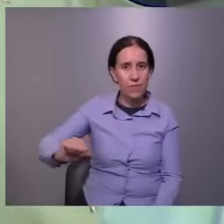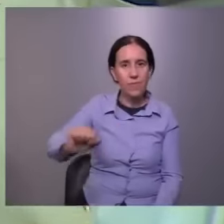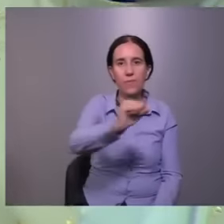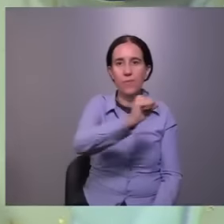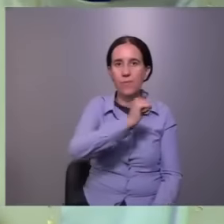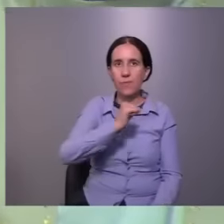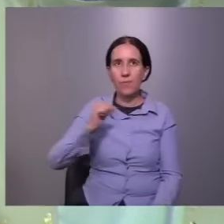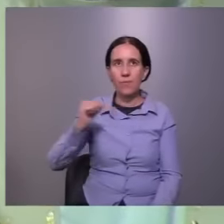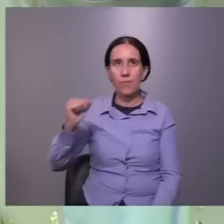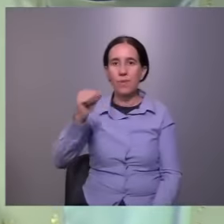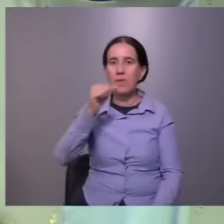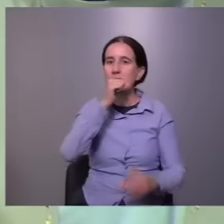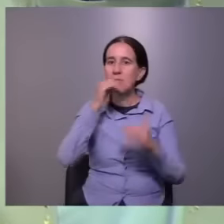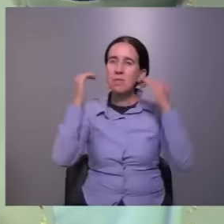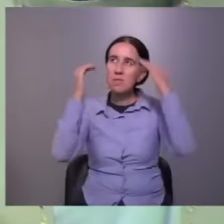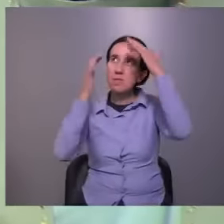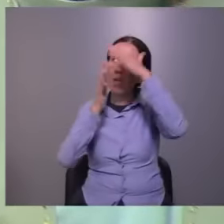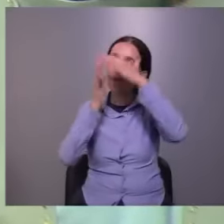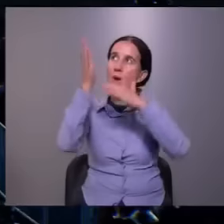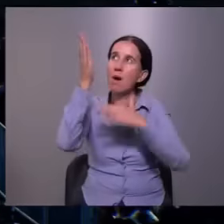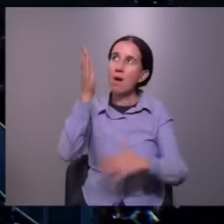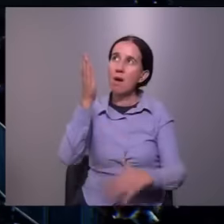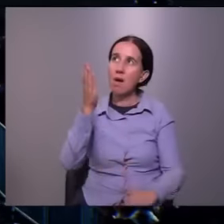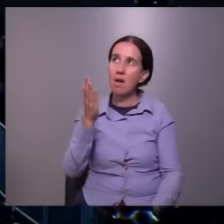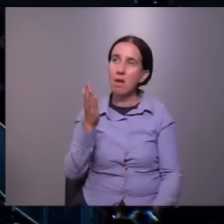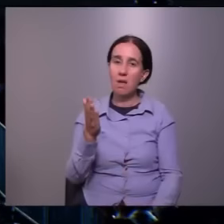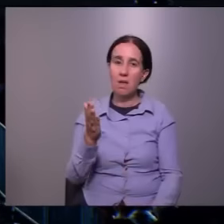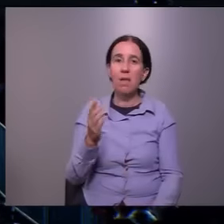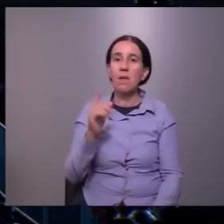Salvador, ousamos dizer: